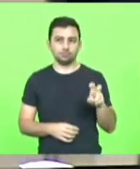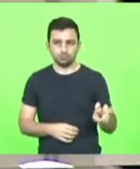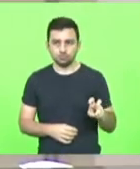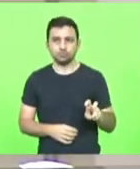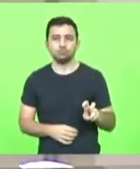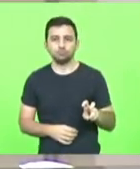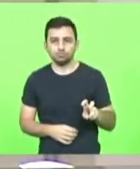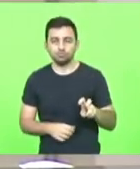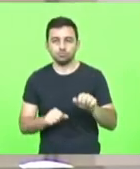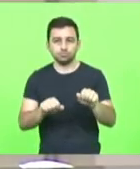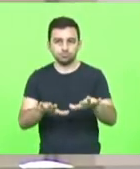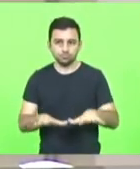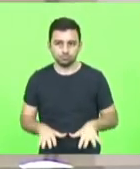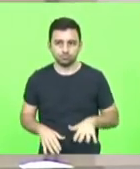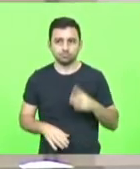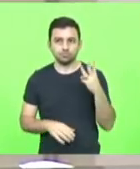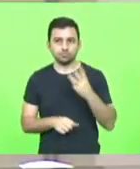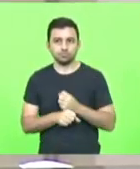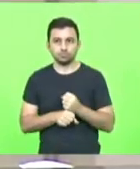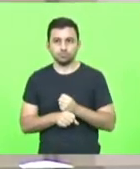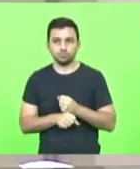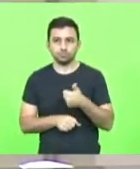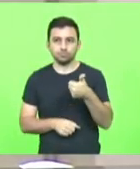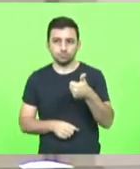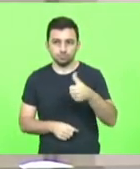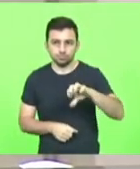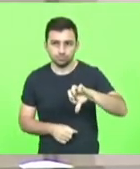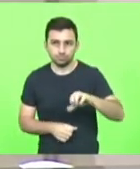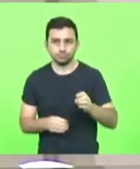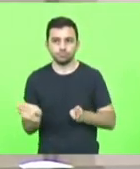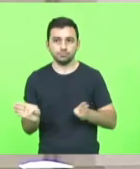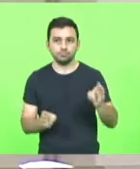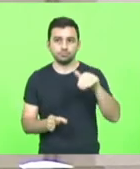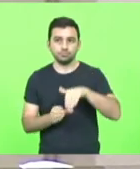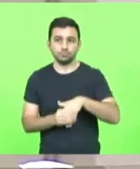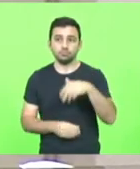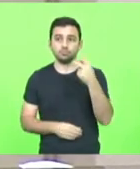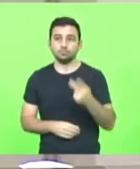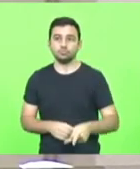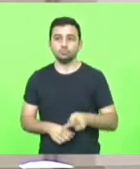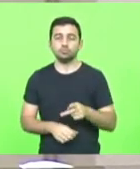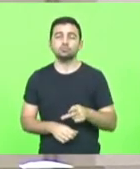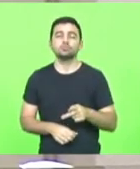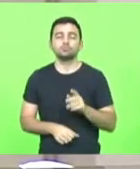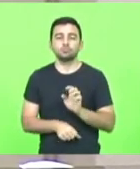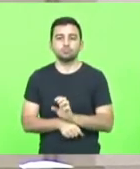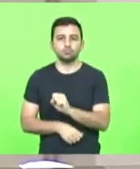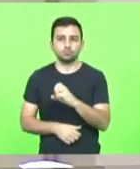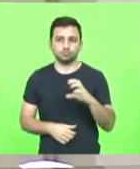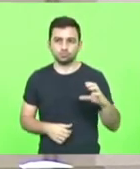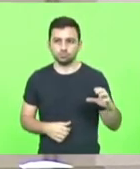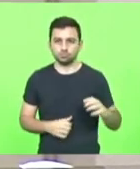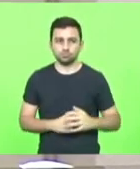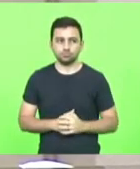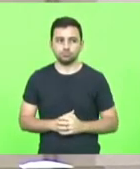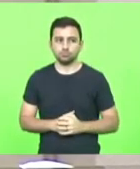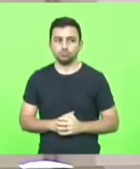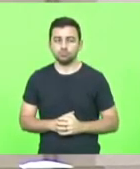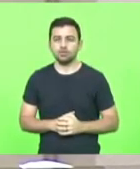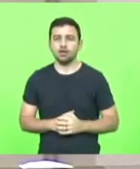Ordinária da 3ª Sessão Legislativa da 19ª Legislatura da Assembleia Legislativa do Estado de Santa Catarina,